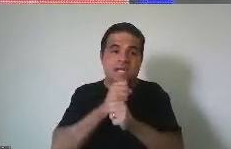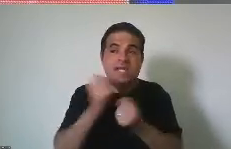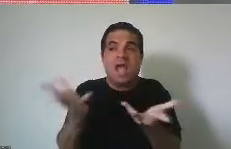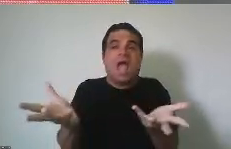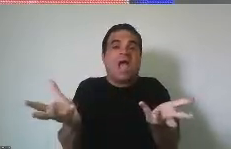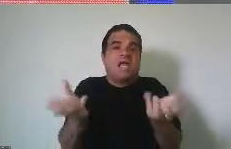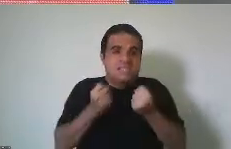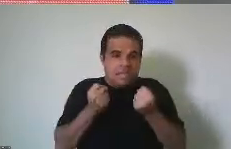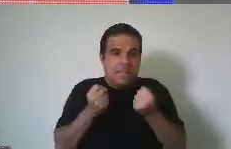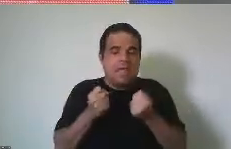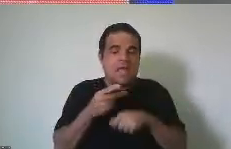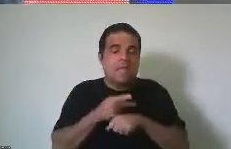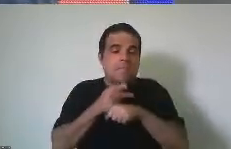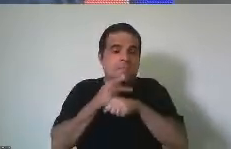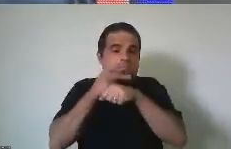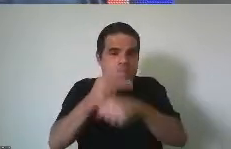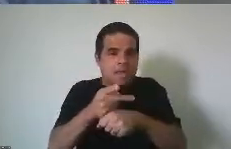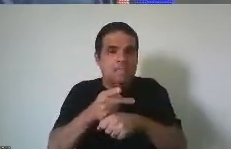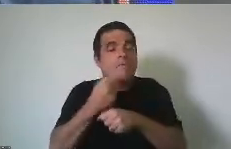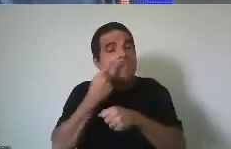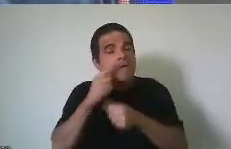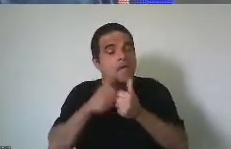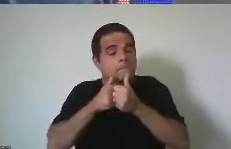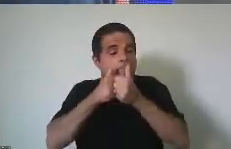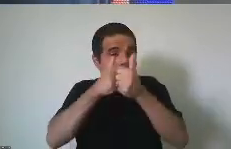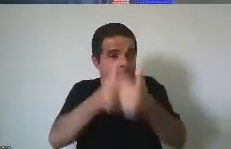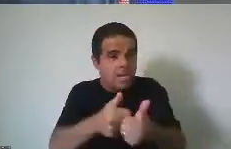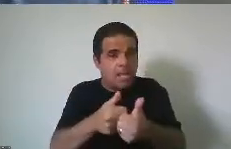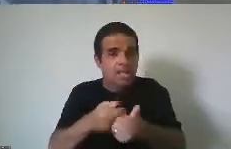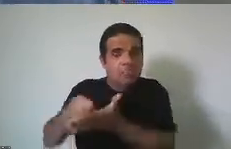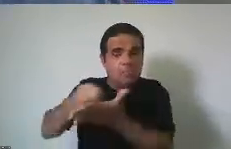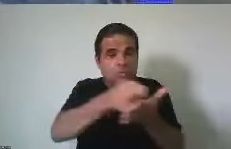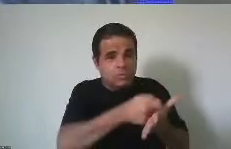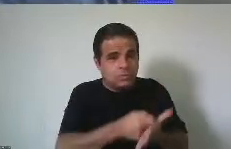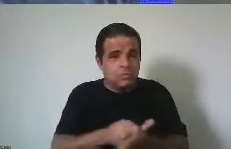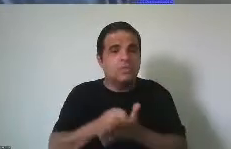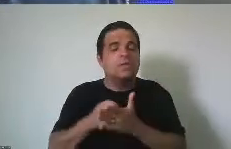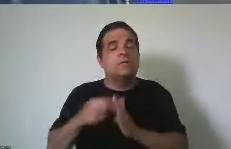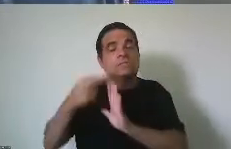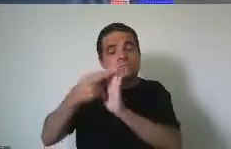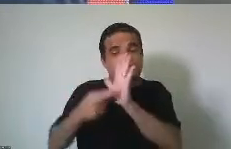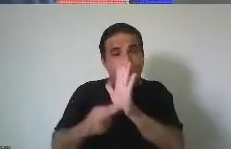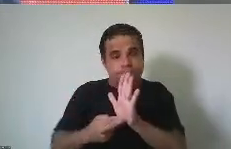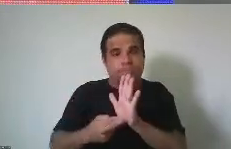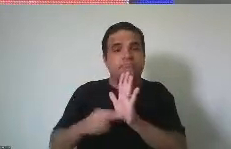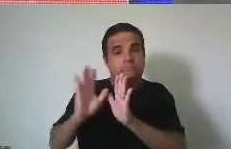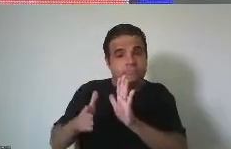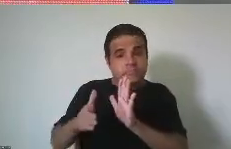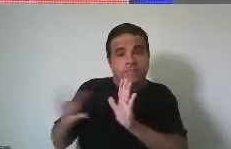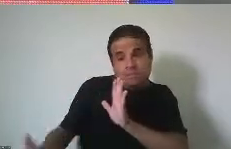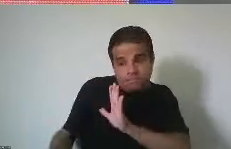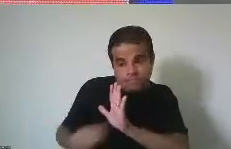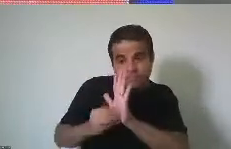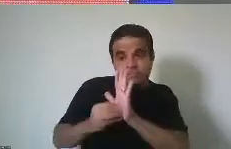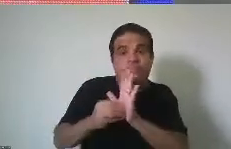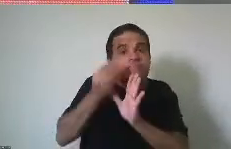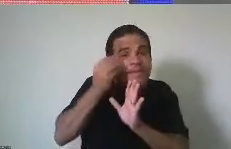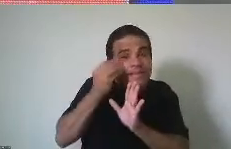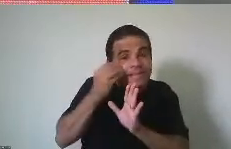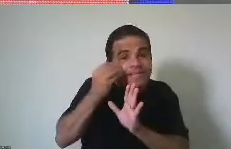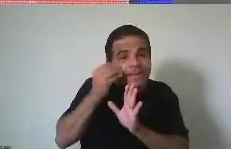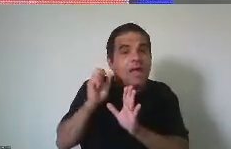e pelo acompanhamento rigoroso que a gente faz a regulação proativas para tentar sempre